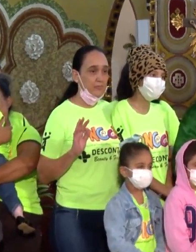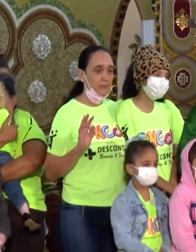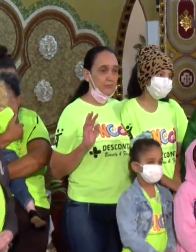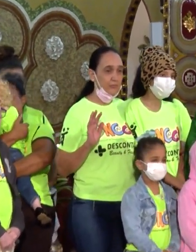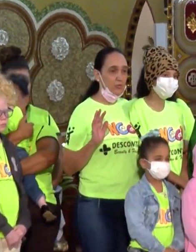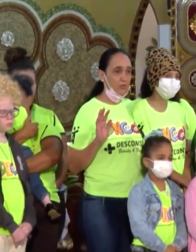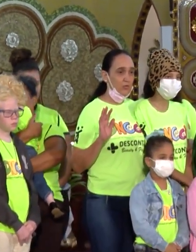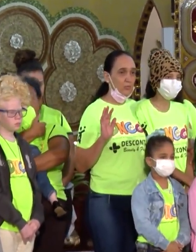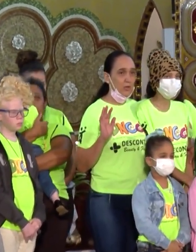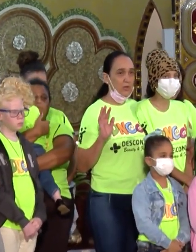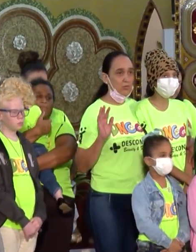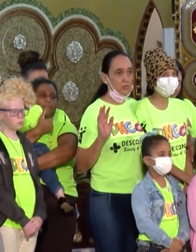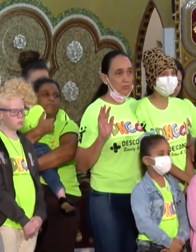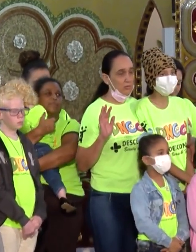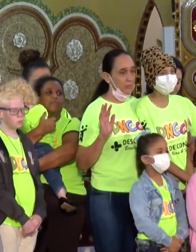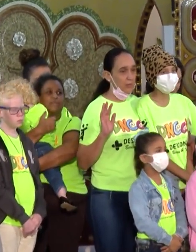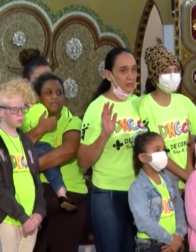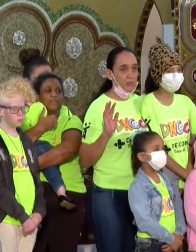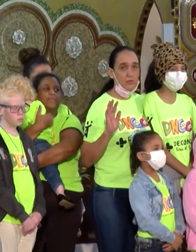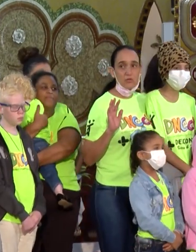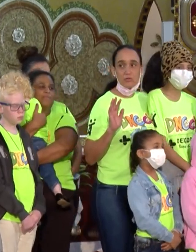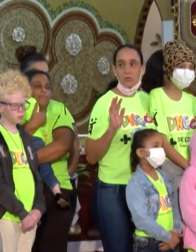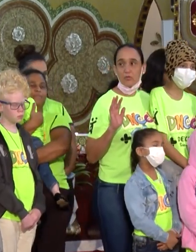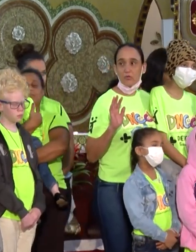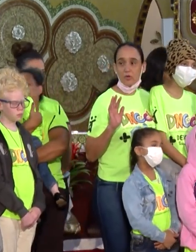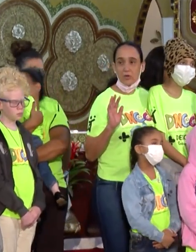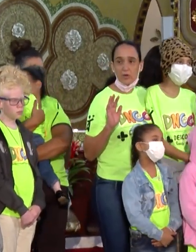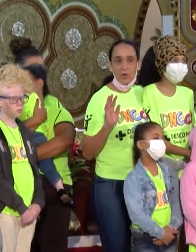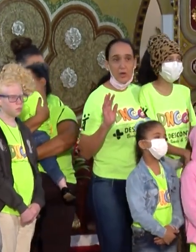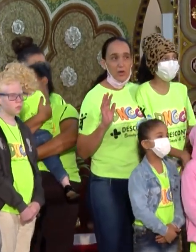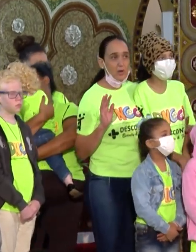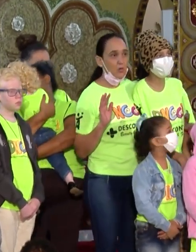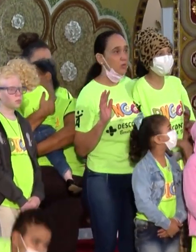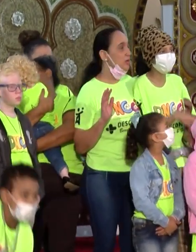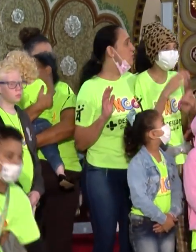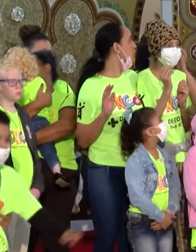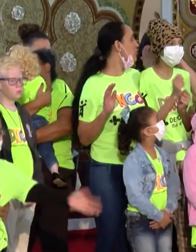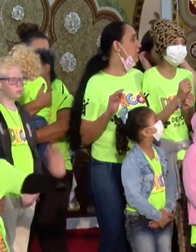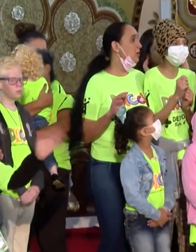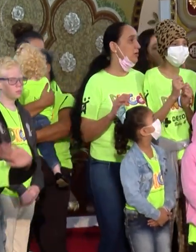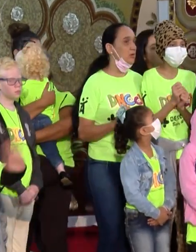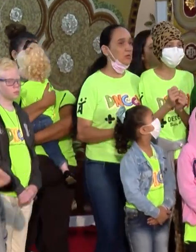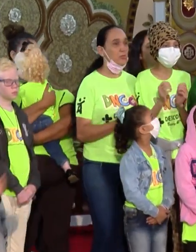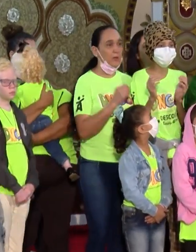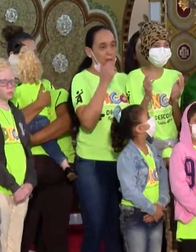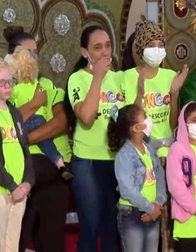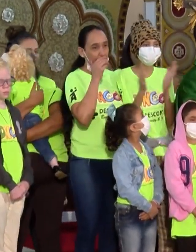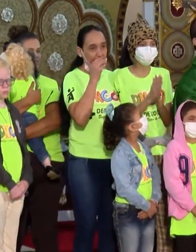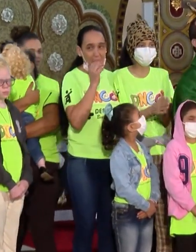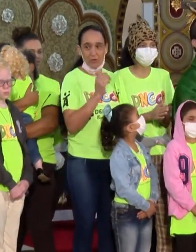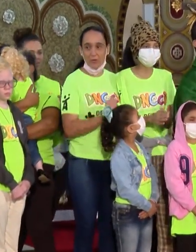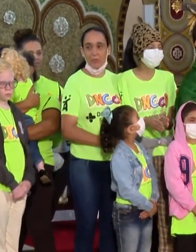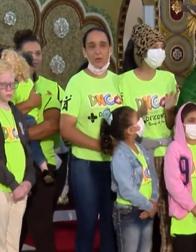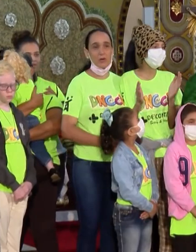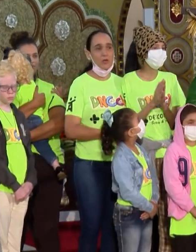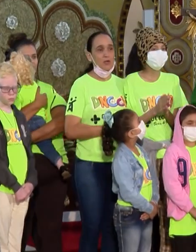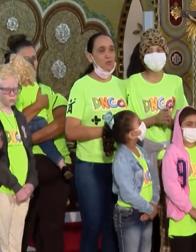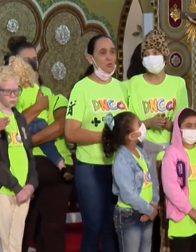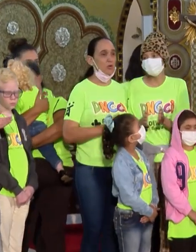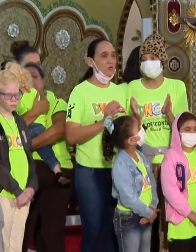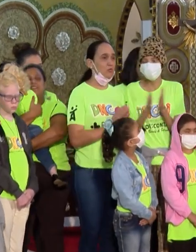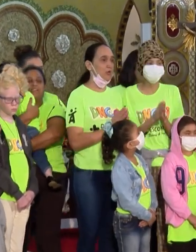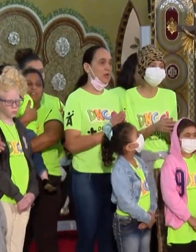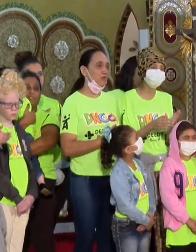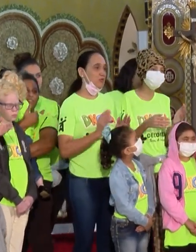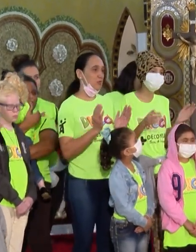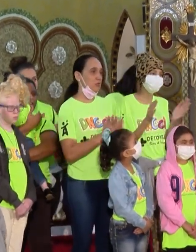Se acontecer um barulho perto de você, é um anjo chegando. Ei, os nossos anjos